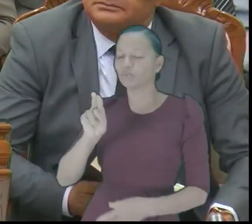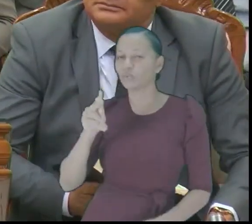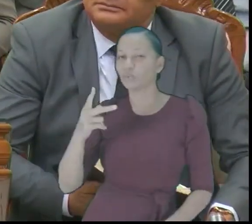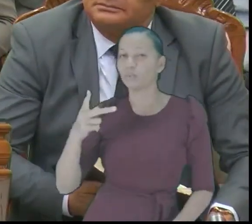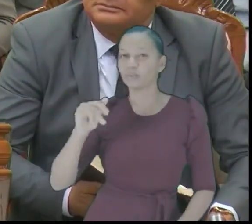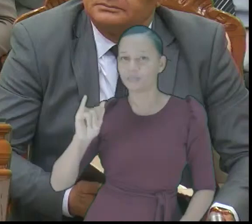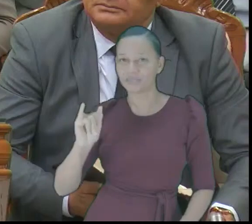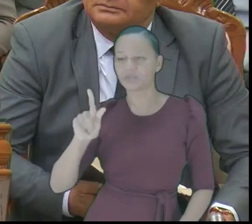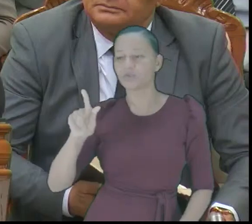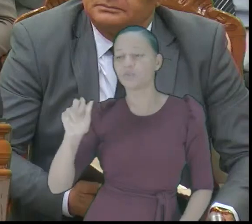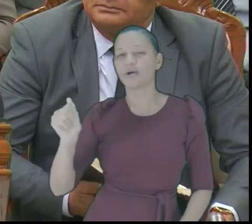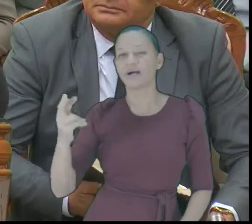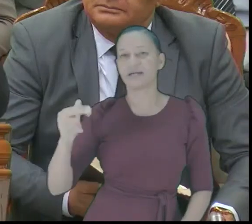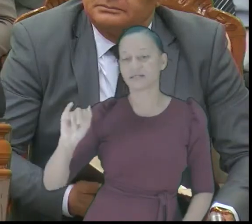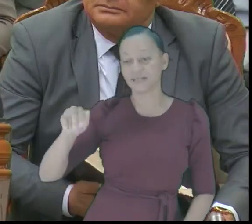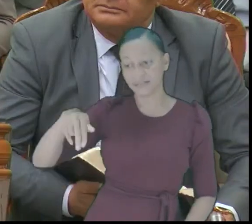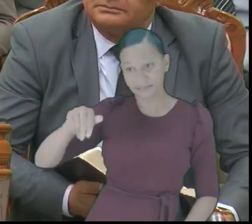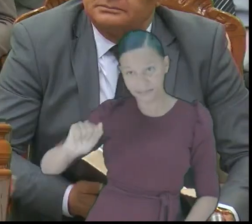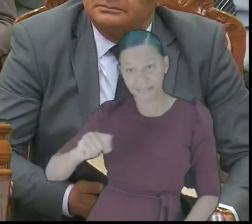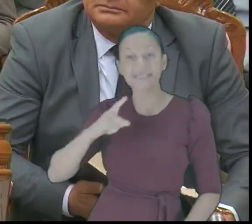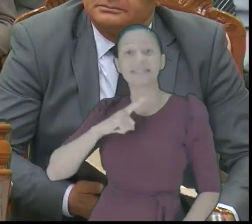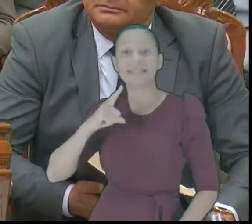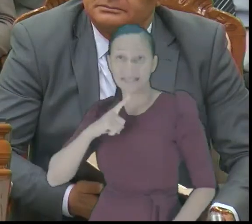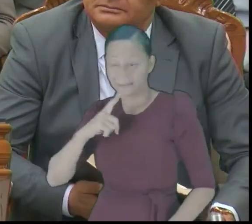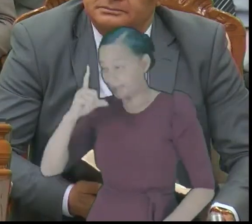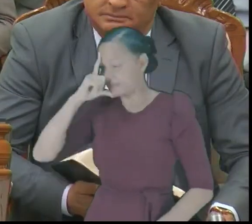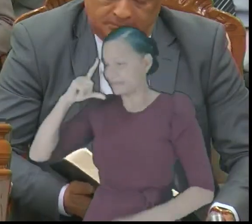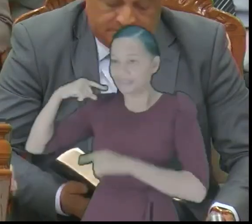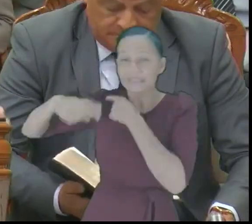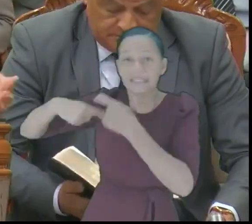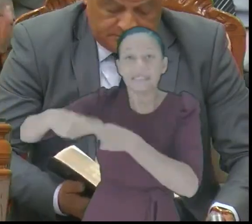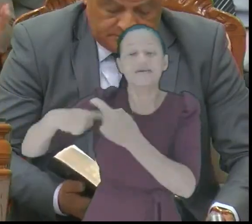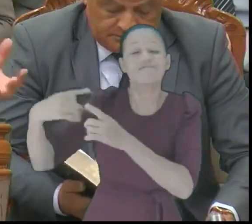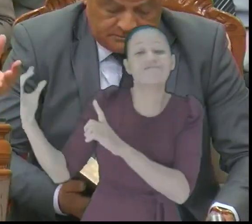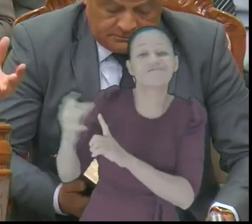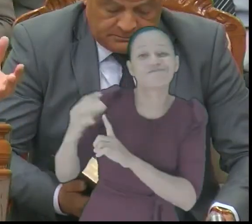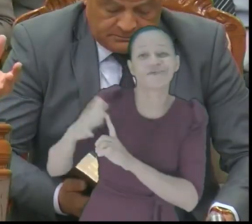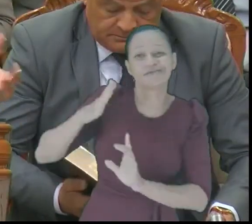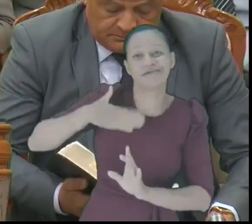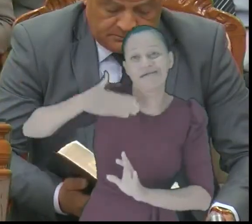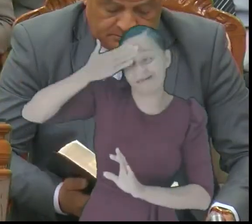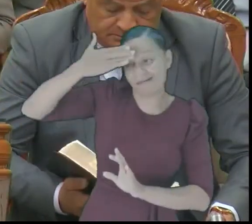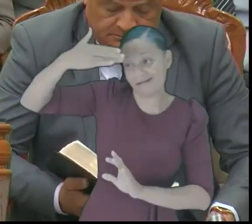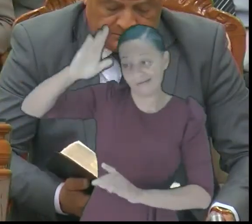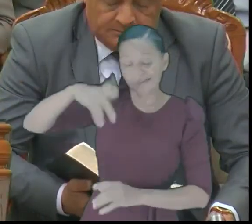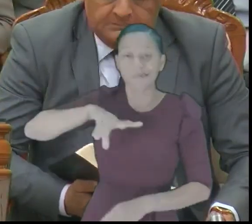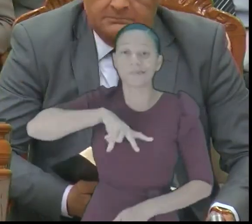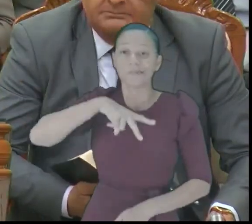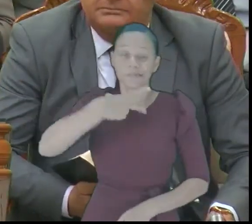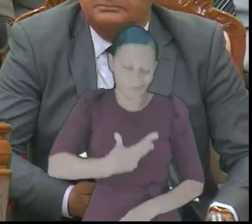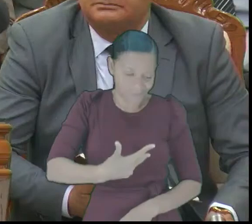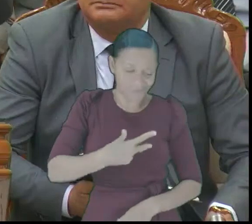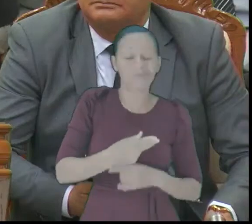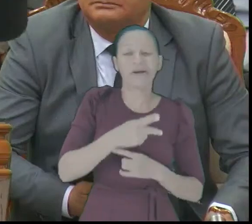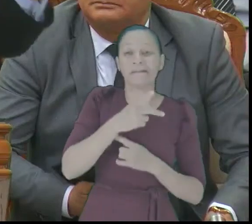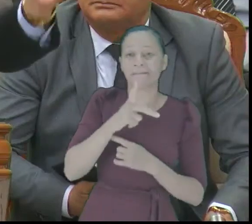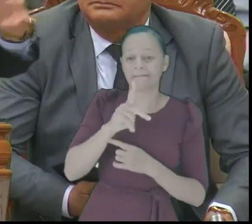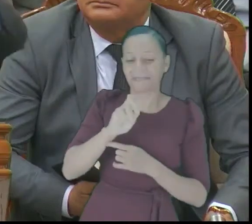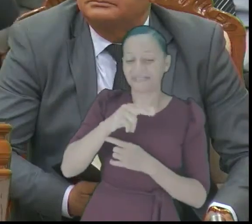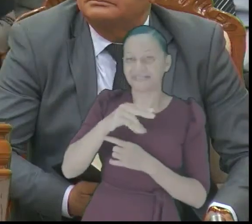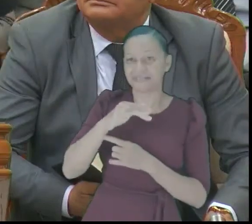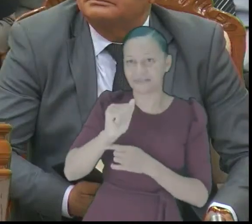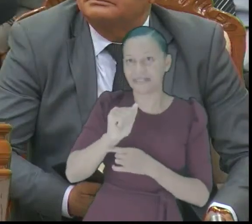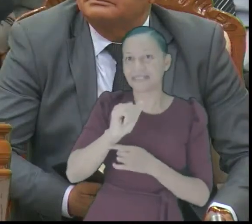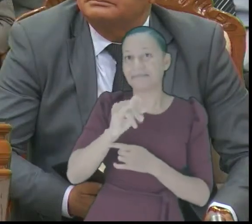latim, mas nós temos influências árabes também na nossa língua, porque o Portugal é da Península Ibérica e os árabes,